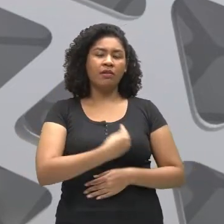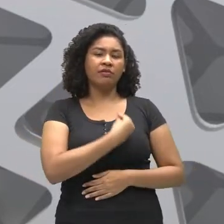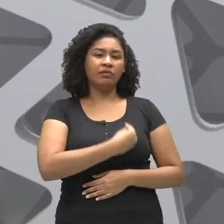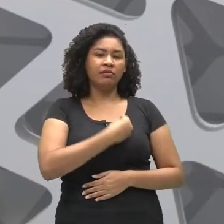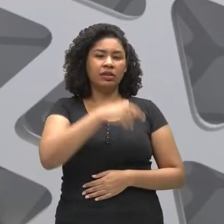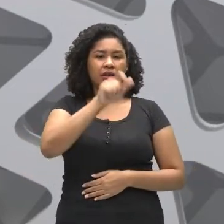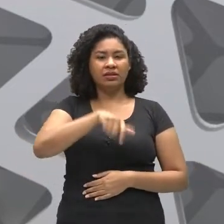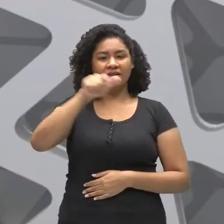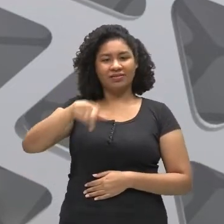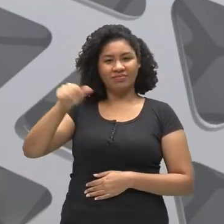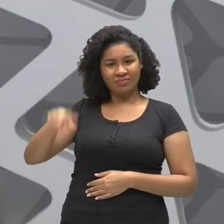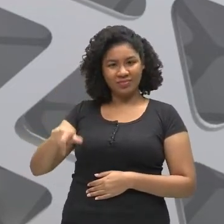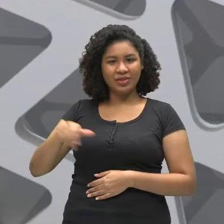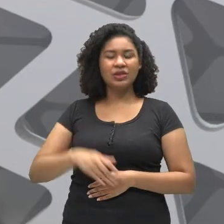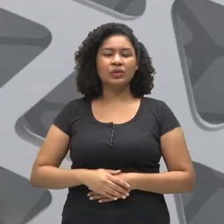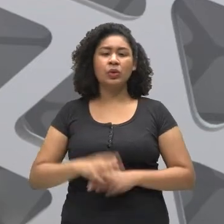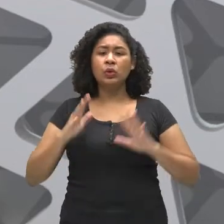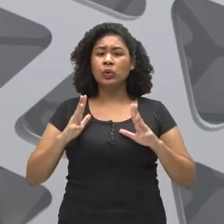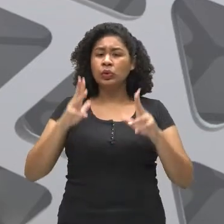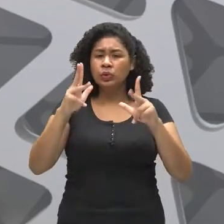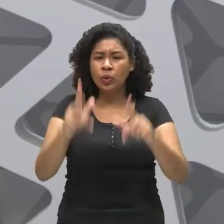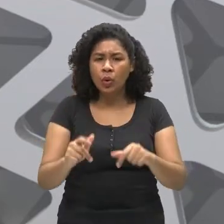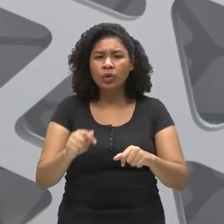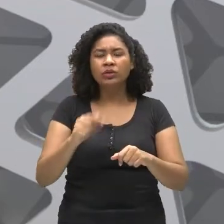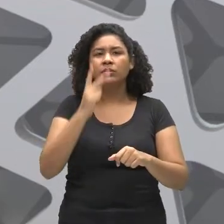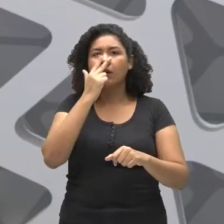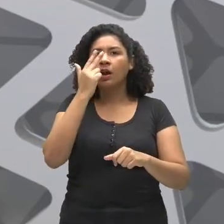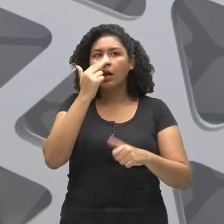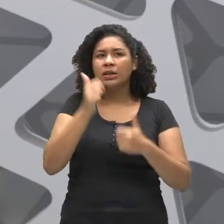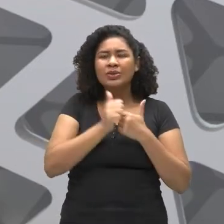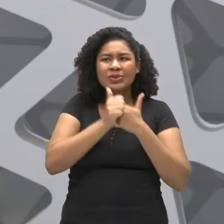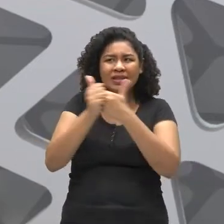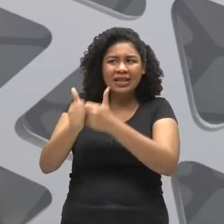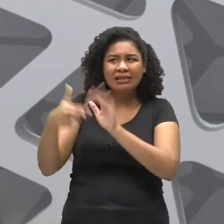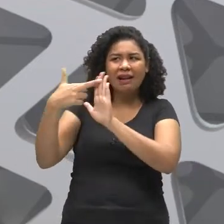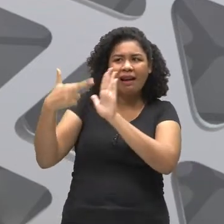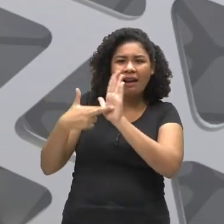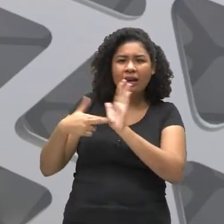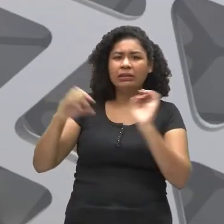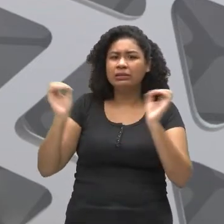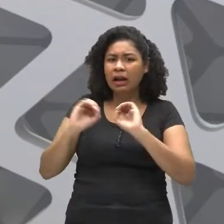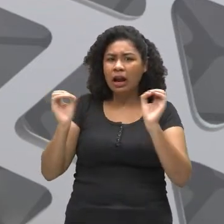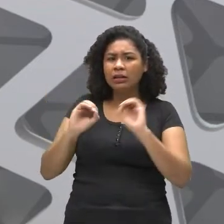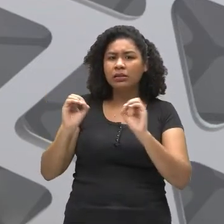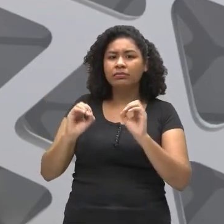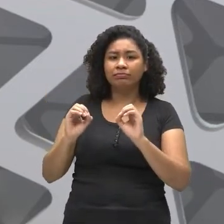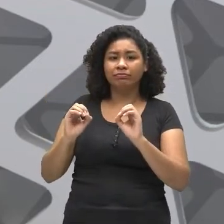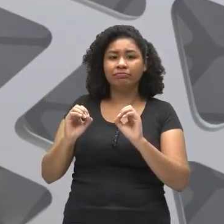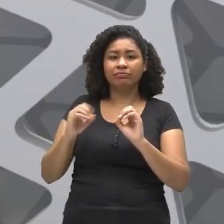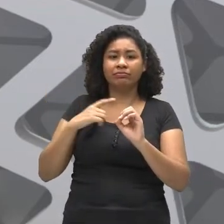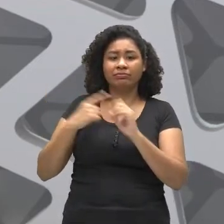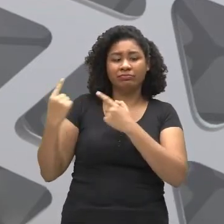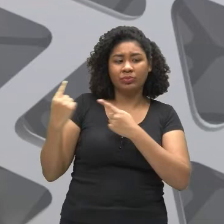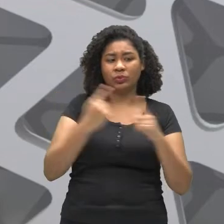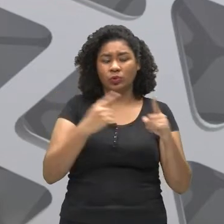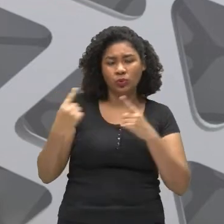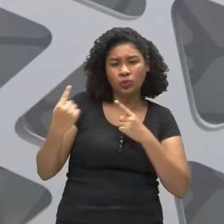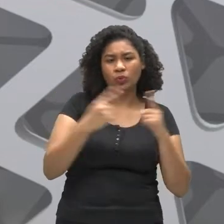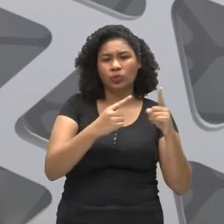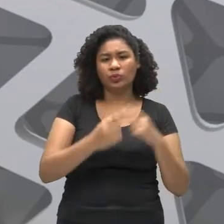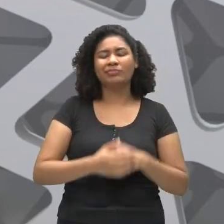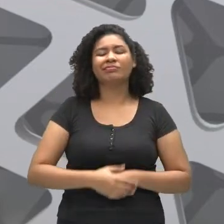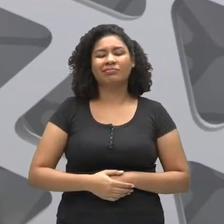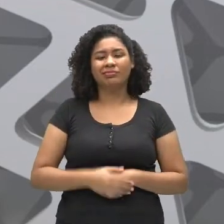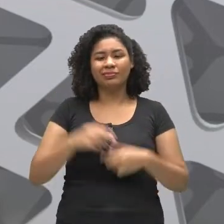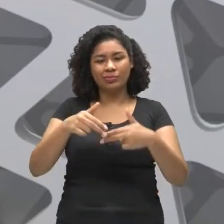pessoas e todos aqueles que não eram obedientes àquelas regras seriam perseguidos? Então, o tribunal existia para